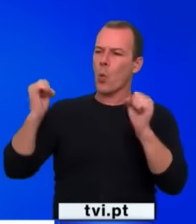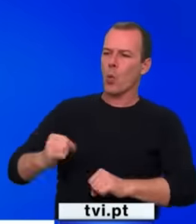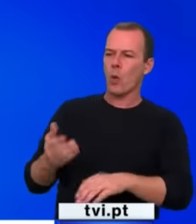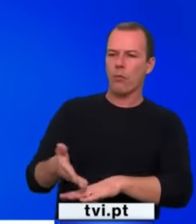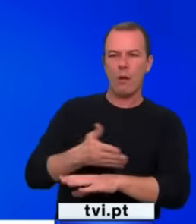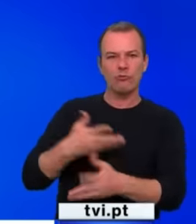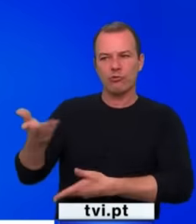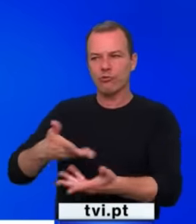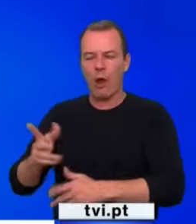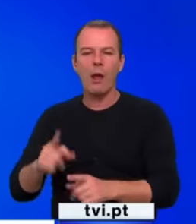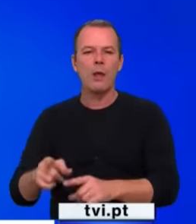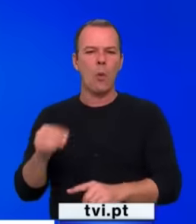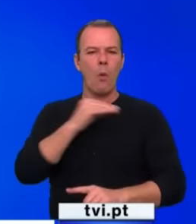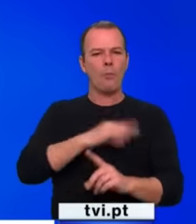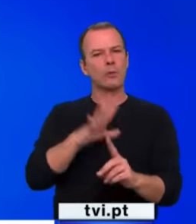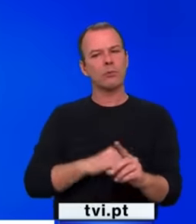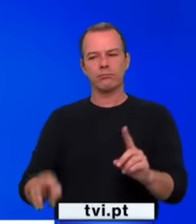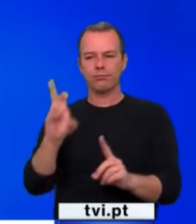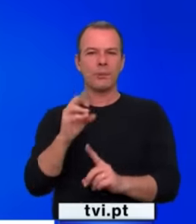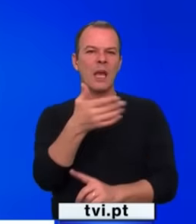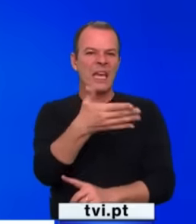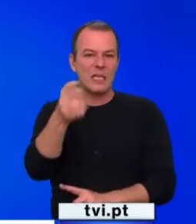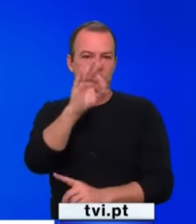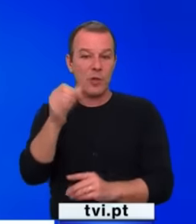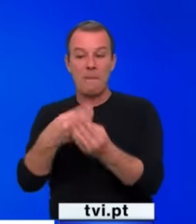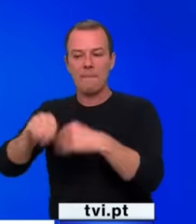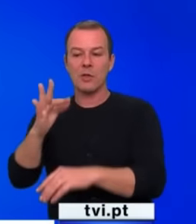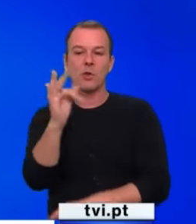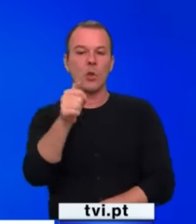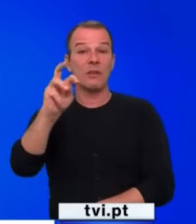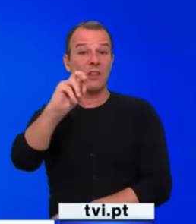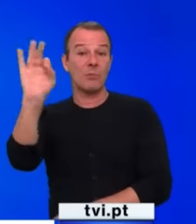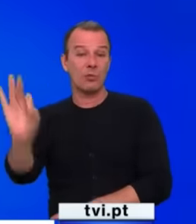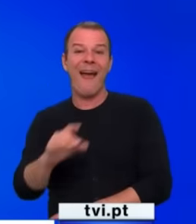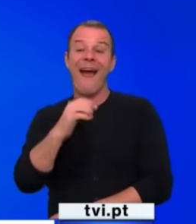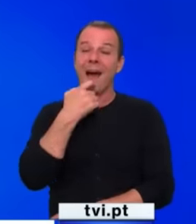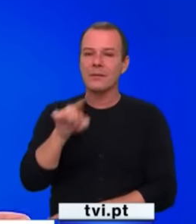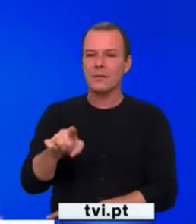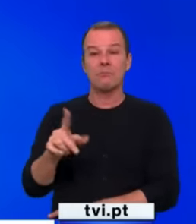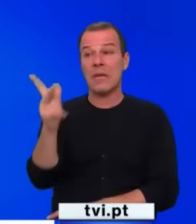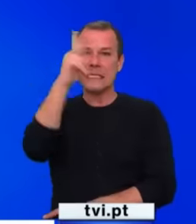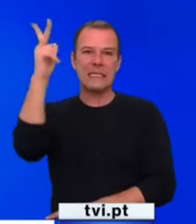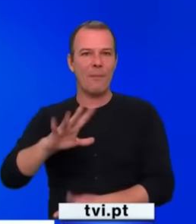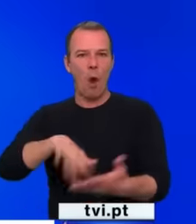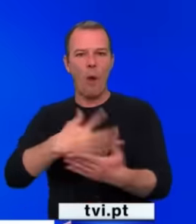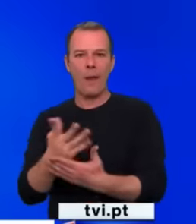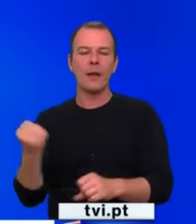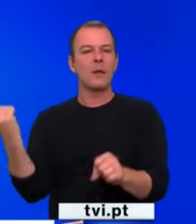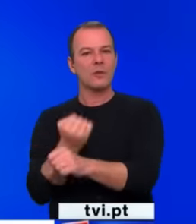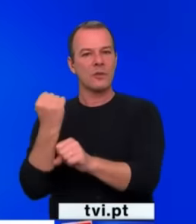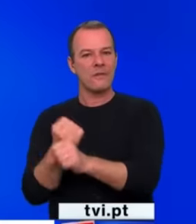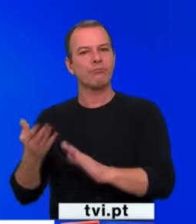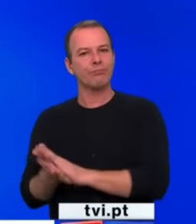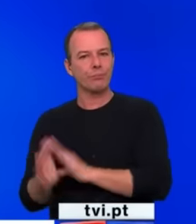aumento da grelha salarial em 15%, com a possibilidade de mais 43% para a dedicação plena. Já temos 2 mil médicos que aderiram